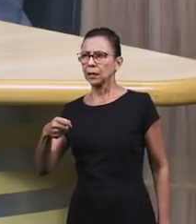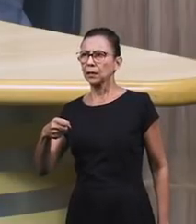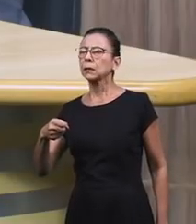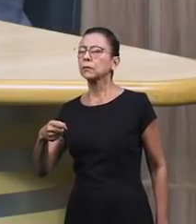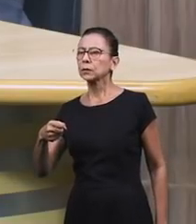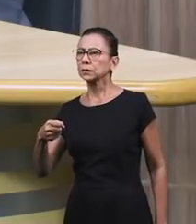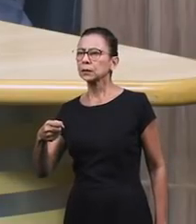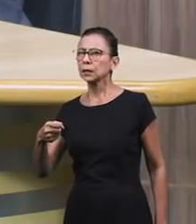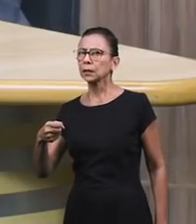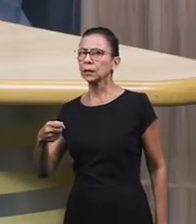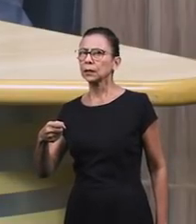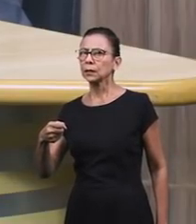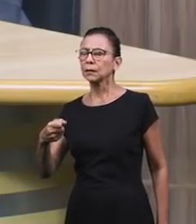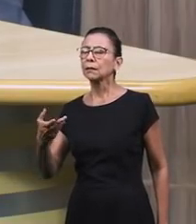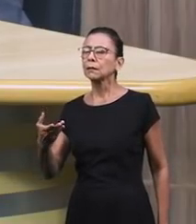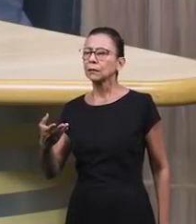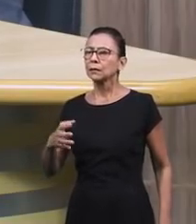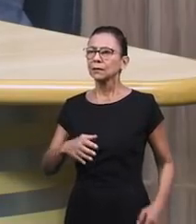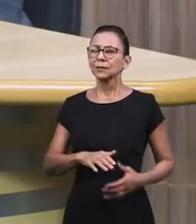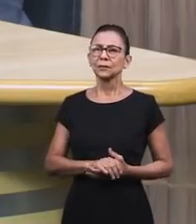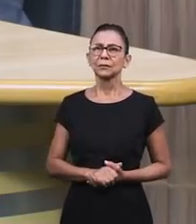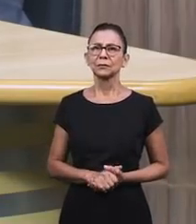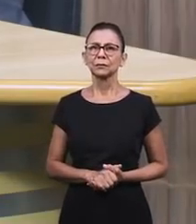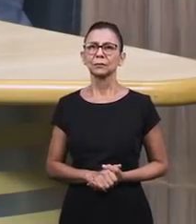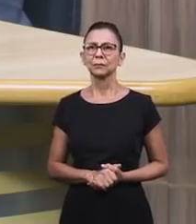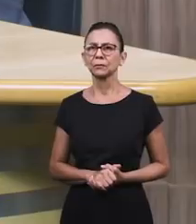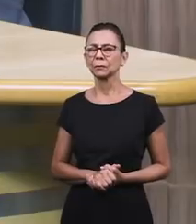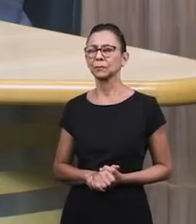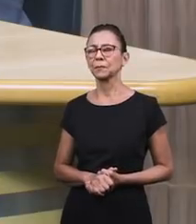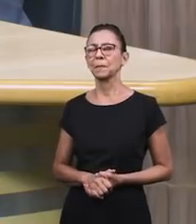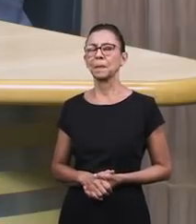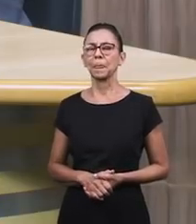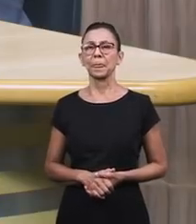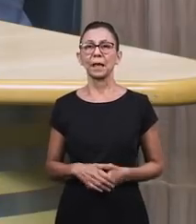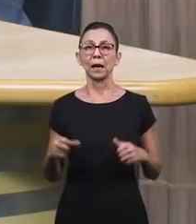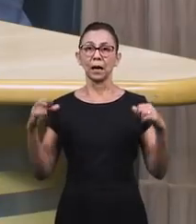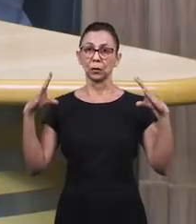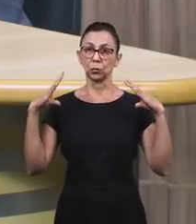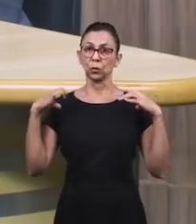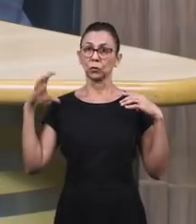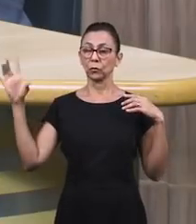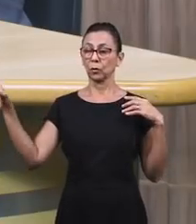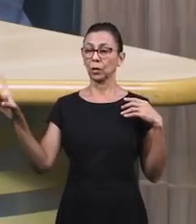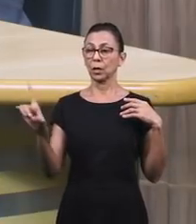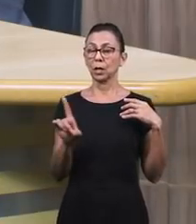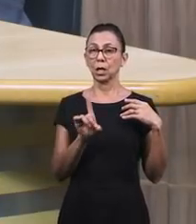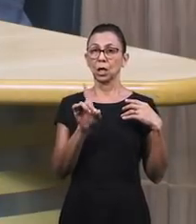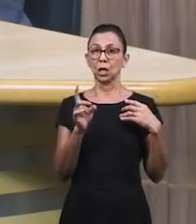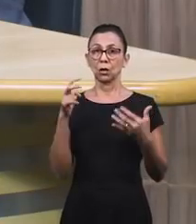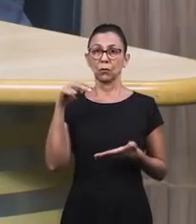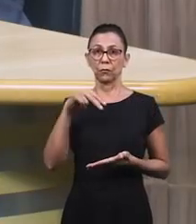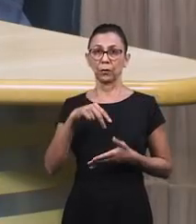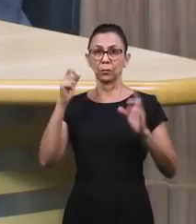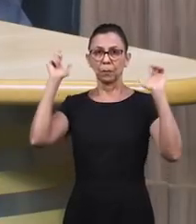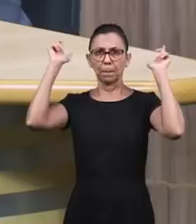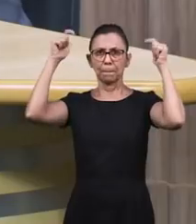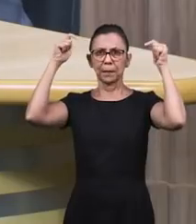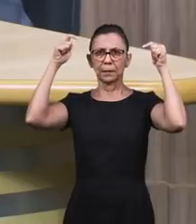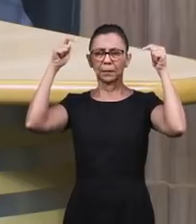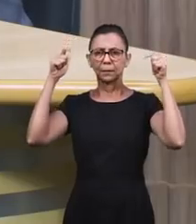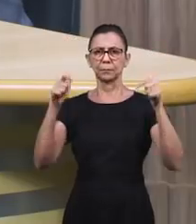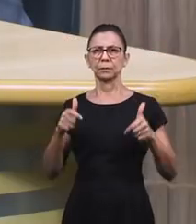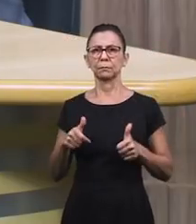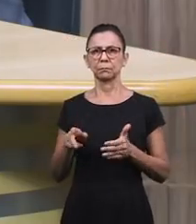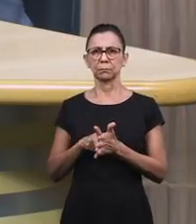lado? Dos nossos inimigos. Ele disse, não, vim como príncipe do exército do Senhor. Então ali, assim, agora